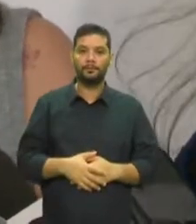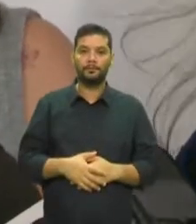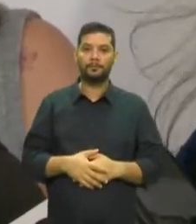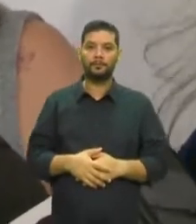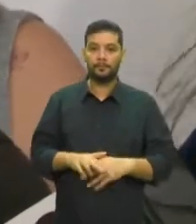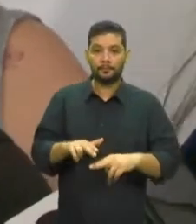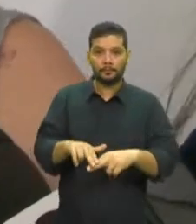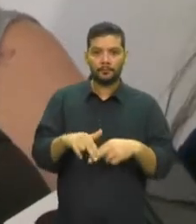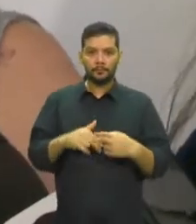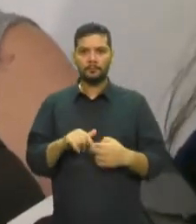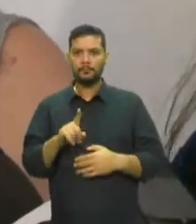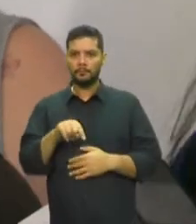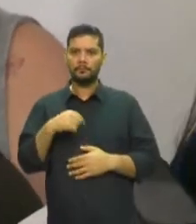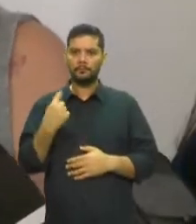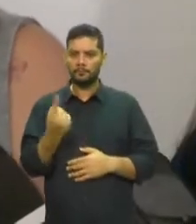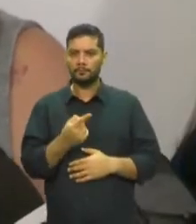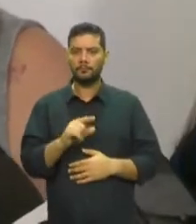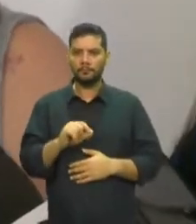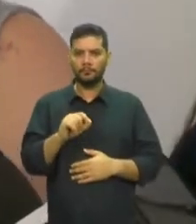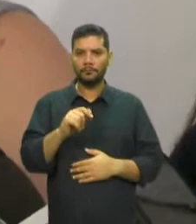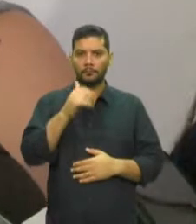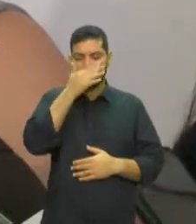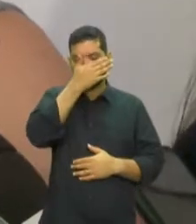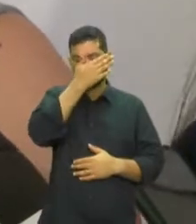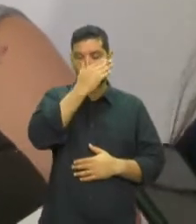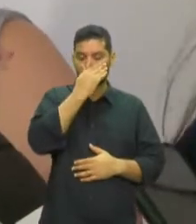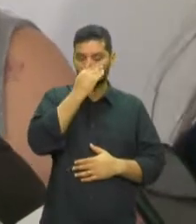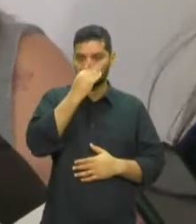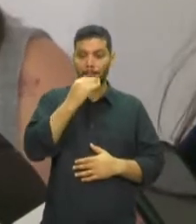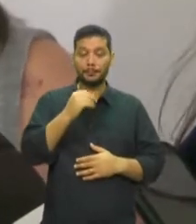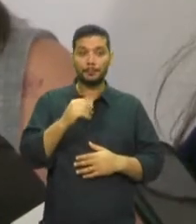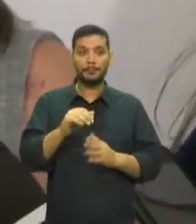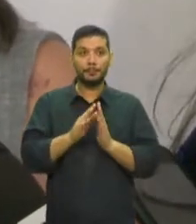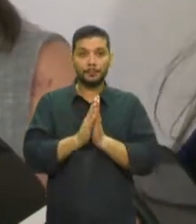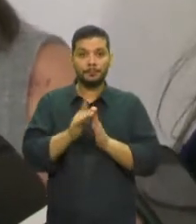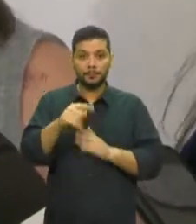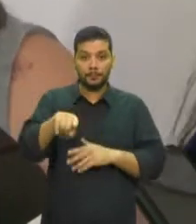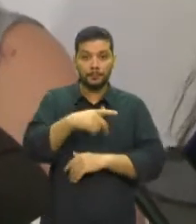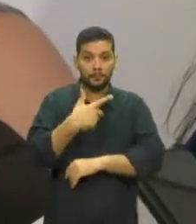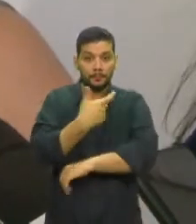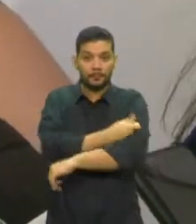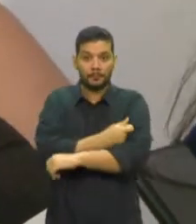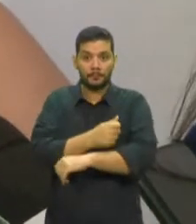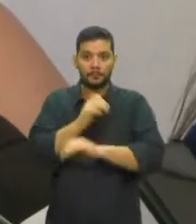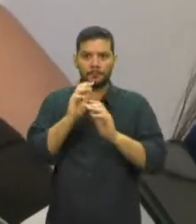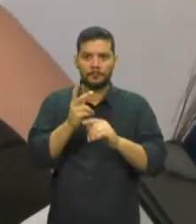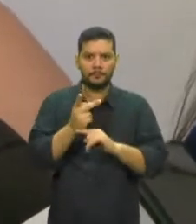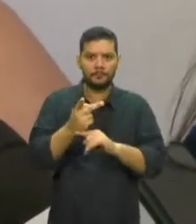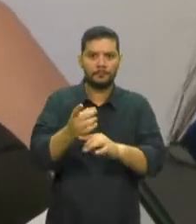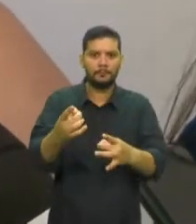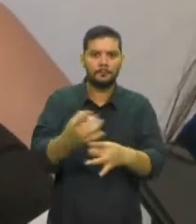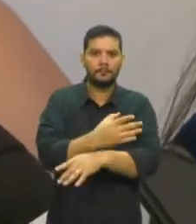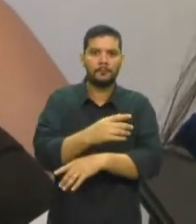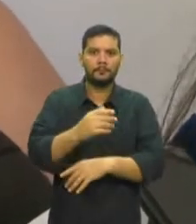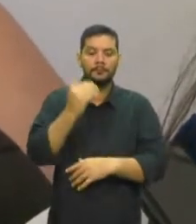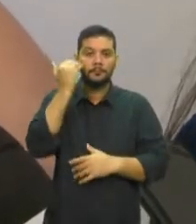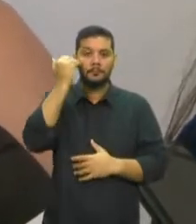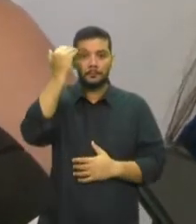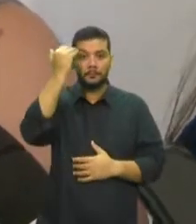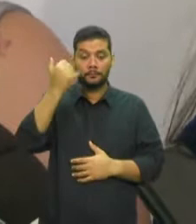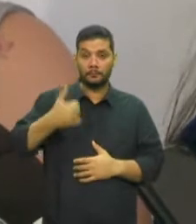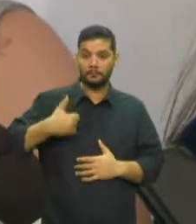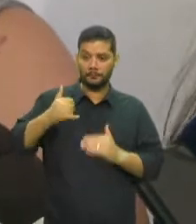apelo novamente, que a pessoa que ainda não vacinou, nós já estamos quase aí concluindo a adolescência. Então, aqueles que têm uma faixa etária